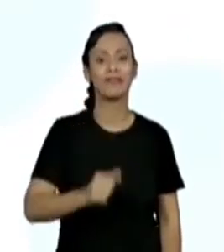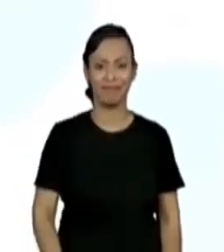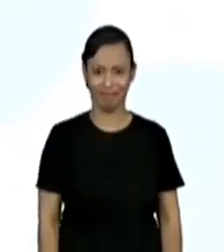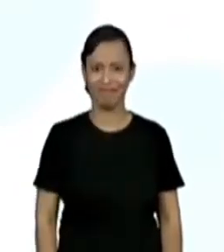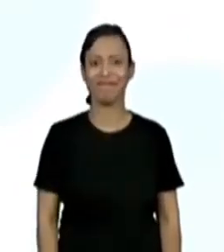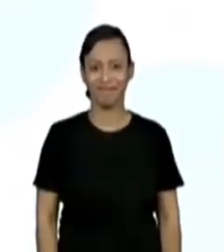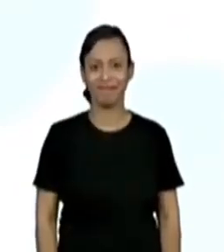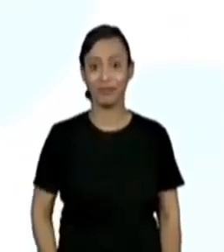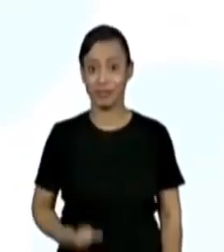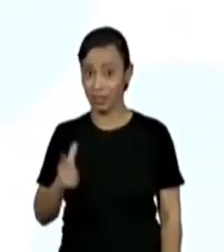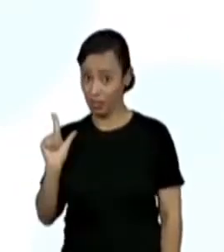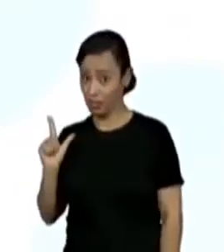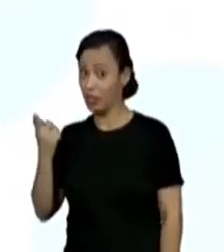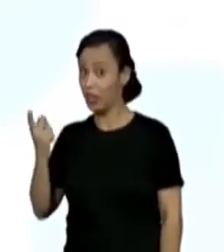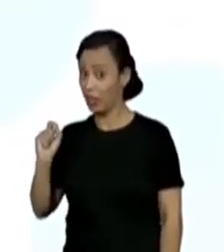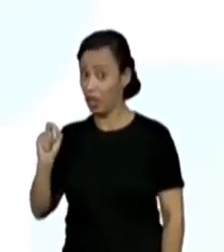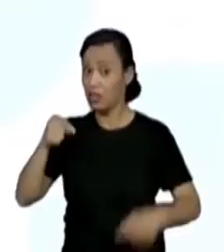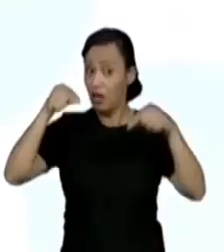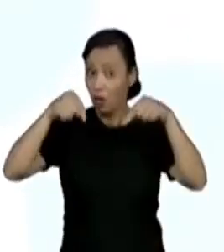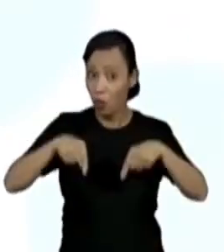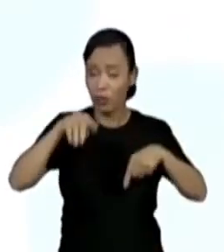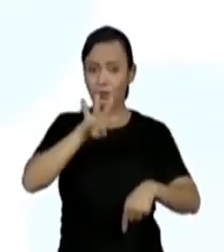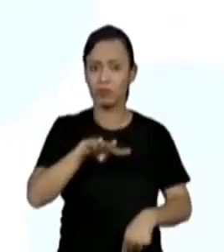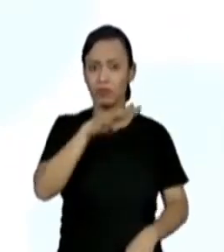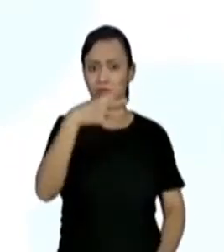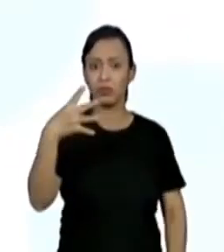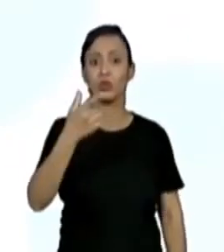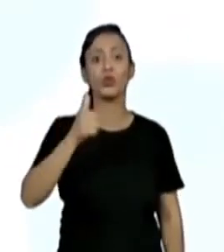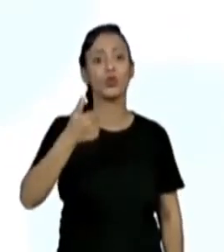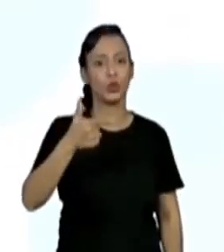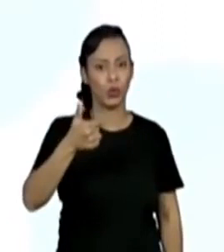em 12 12